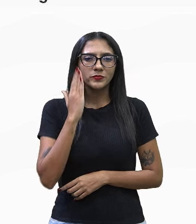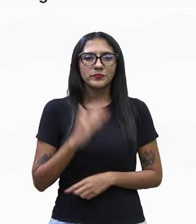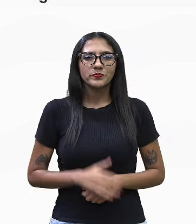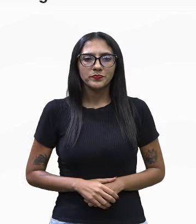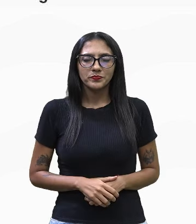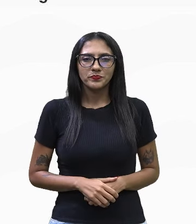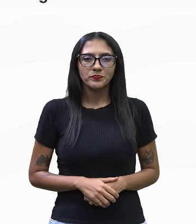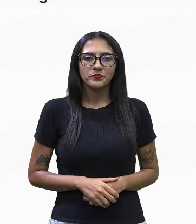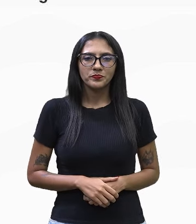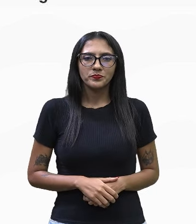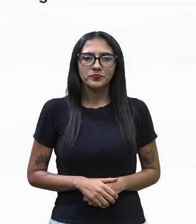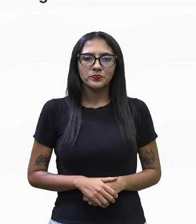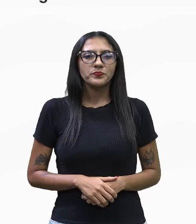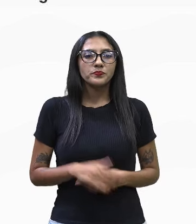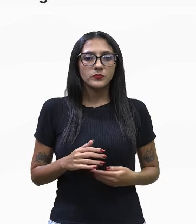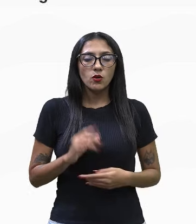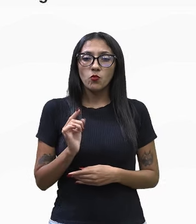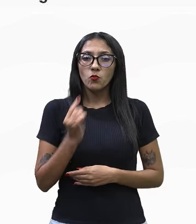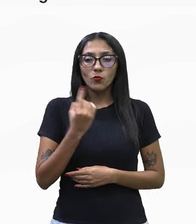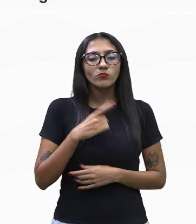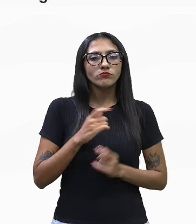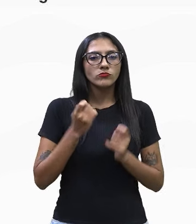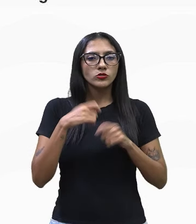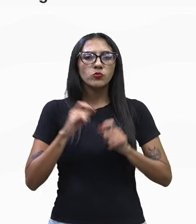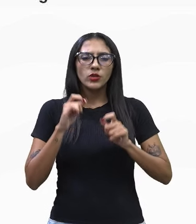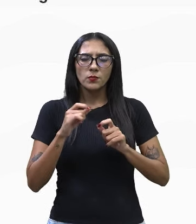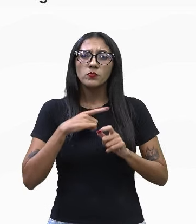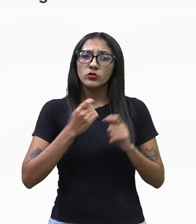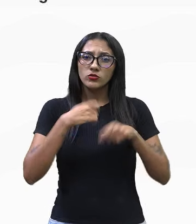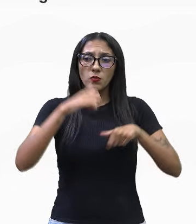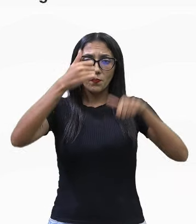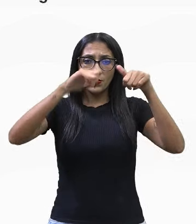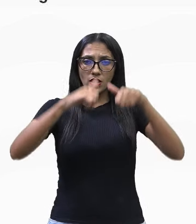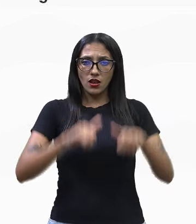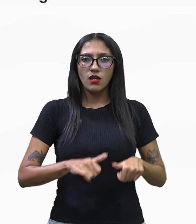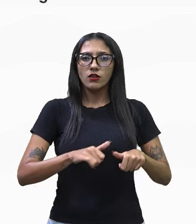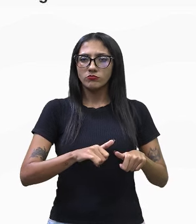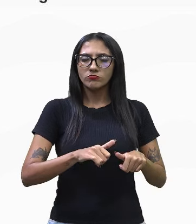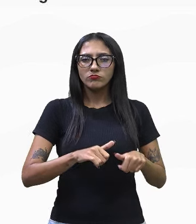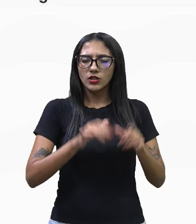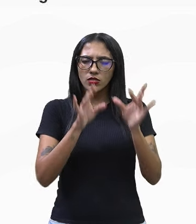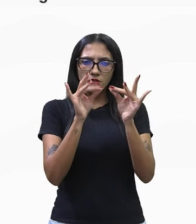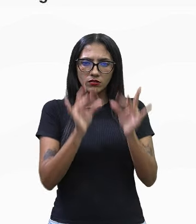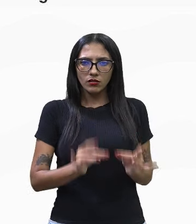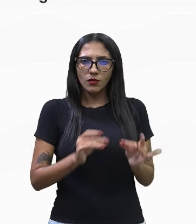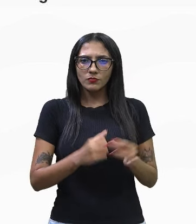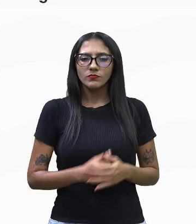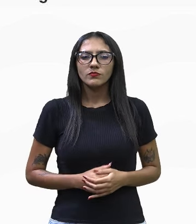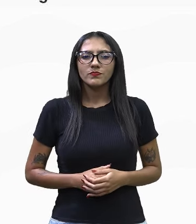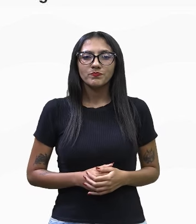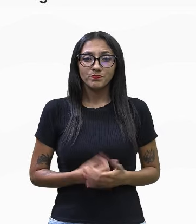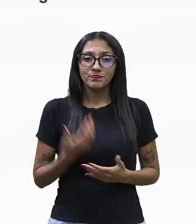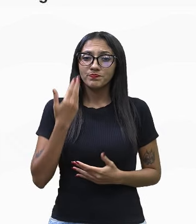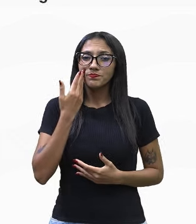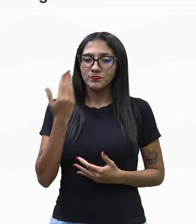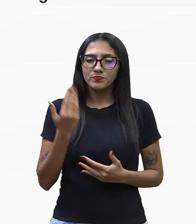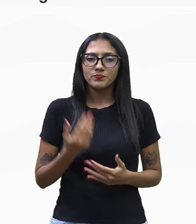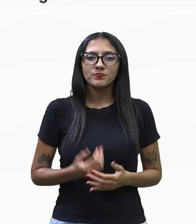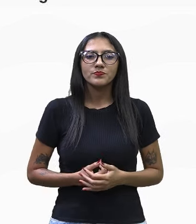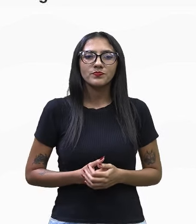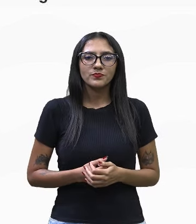uma das importâncias TFM nos oferece uma análise e diagnóstico certo bom na cartela nós temos aí